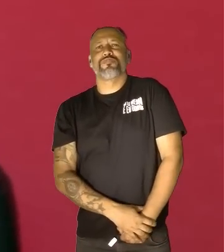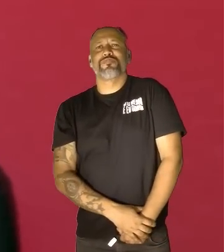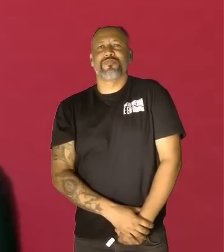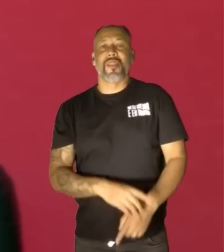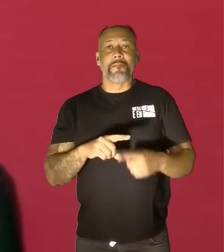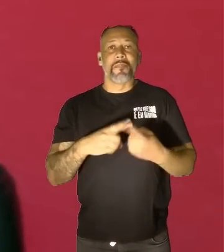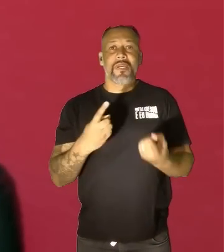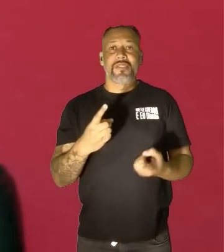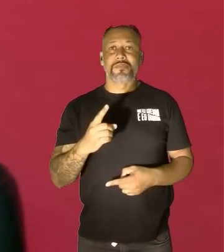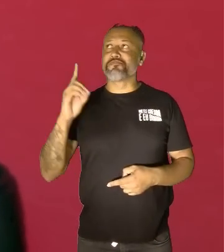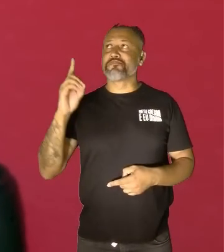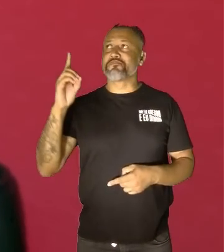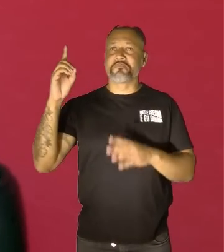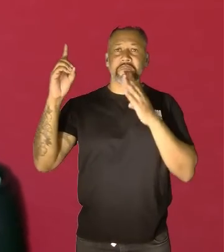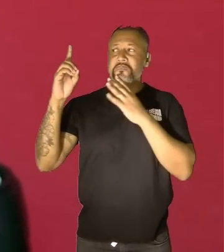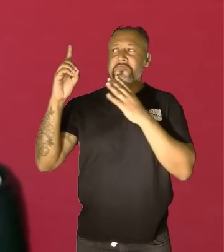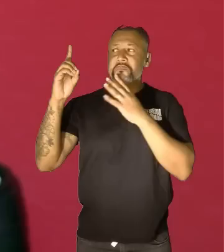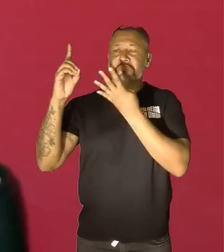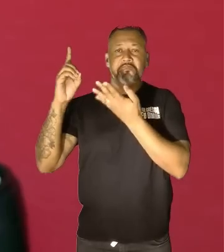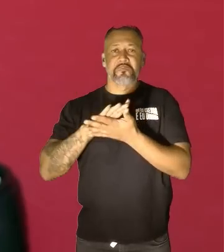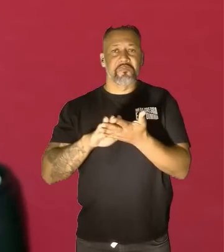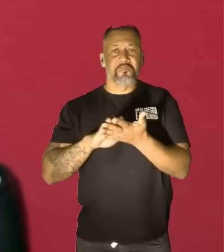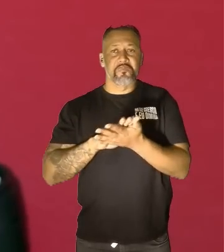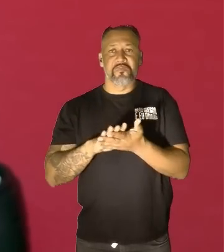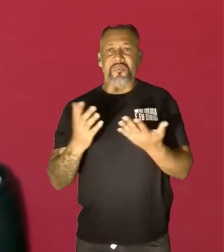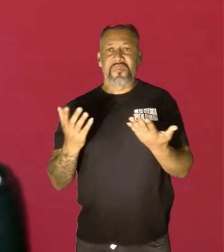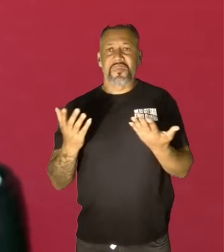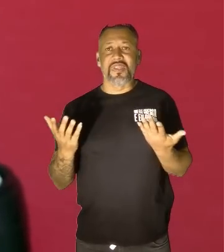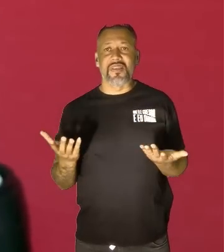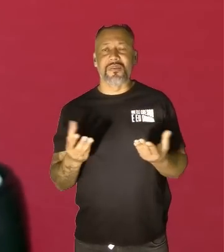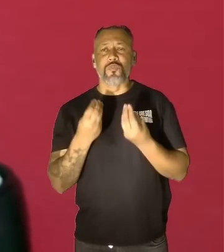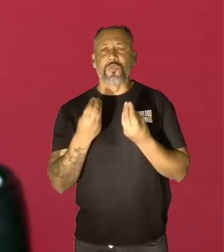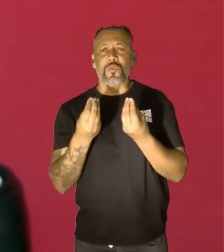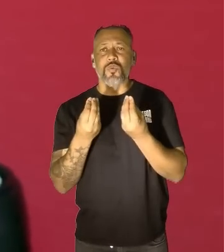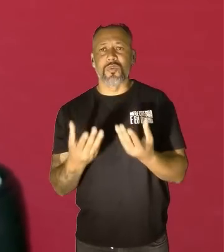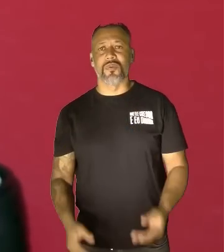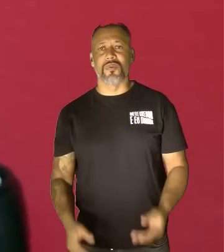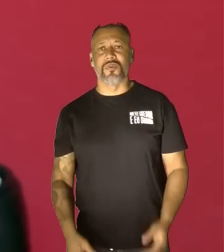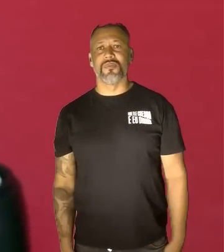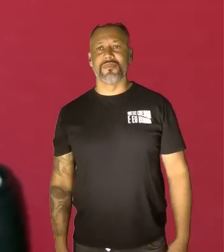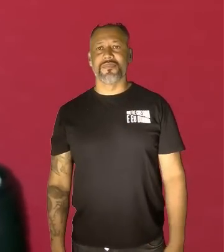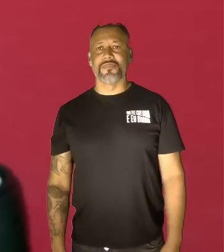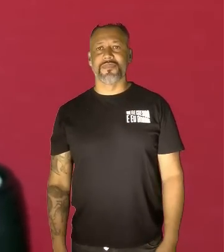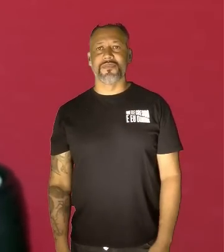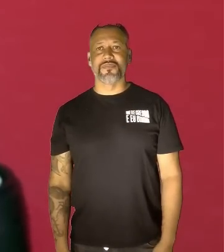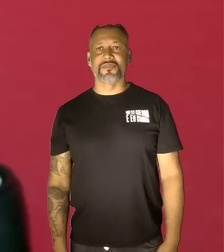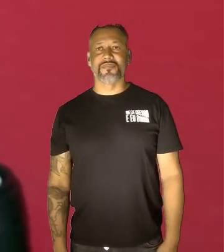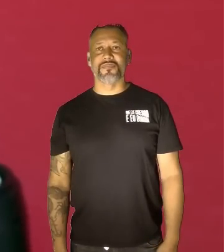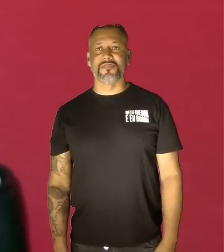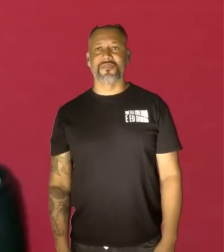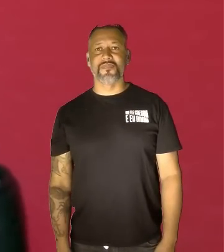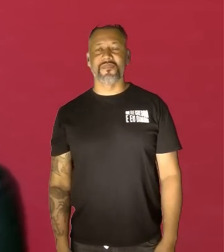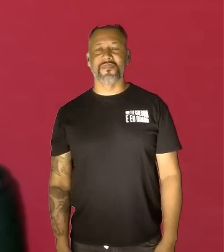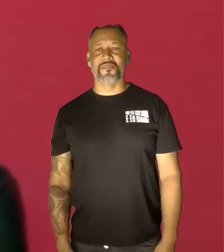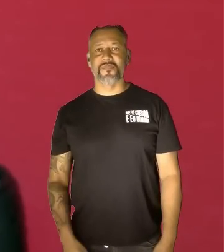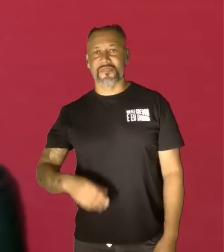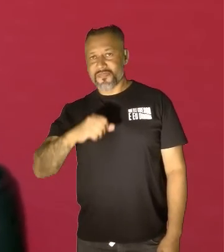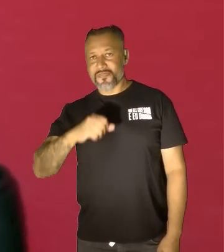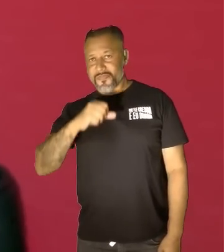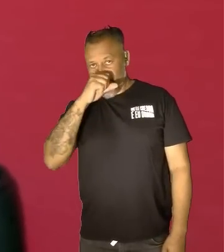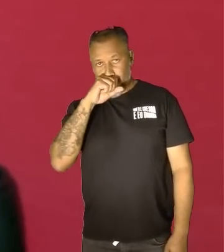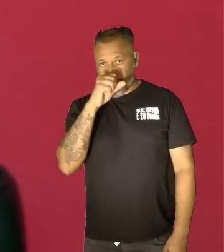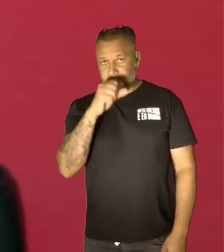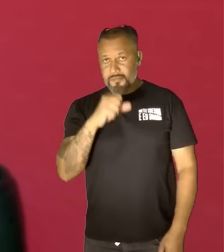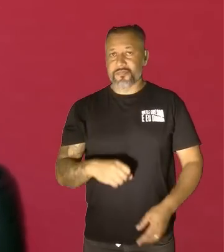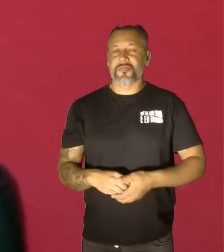cabelinho de crente, kit crente, vai para o monte, não falta no culto, está ali, conta comigo, eu estou na escala, mas muitas vezes